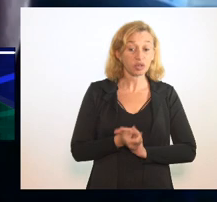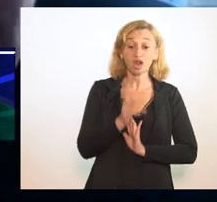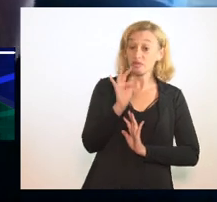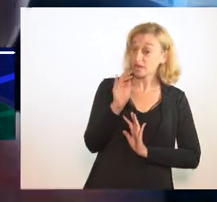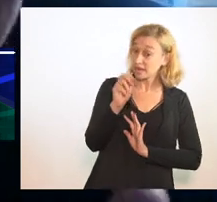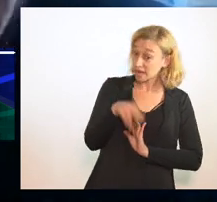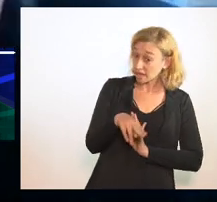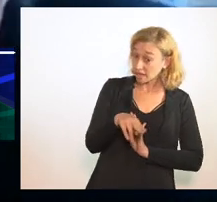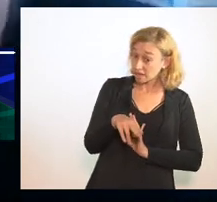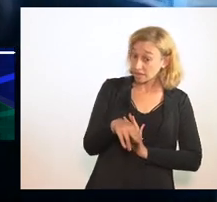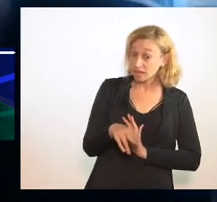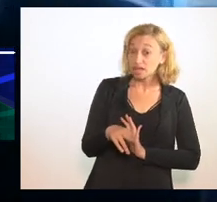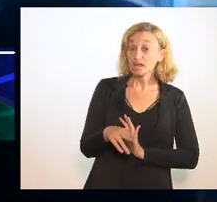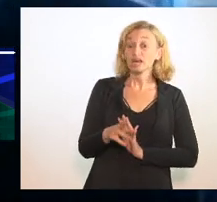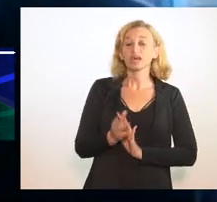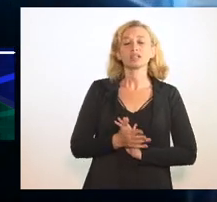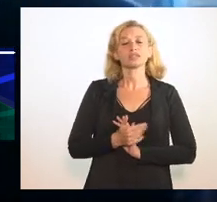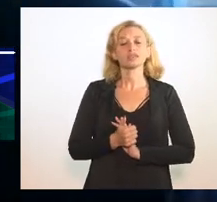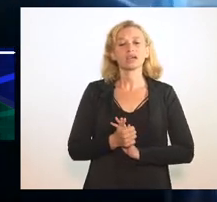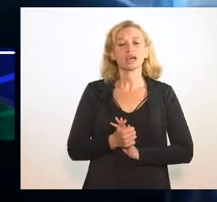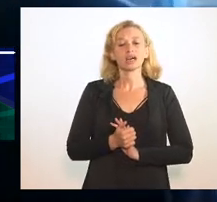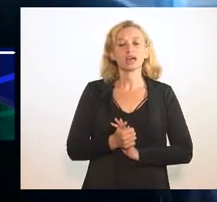FECAM, ressalva